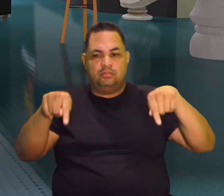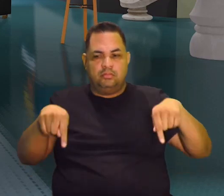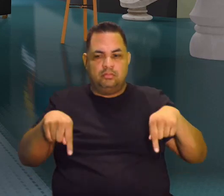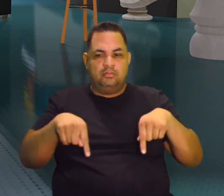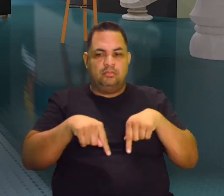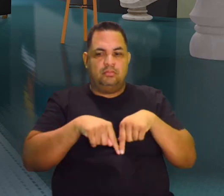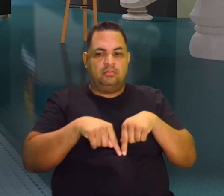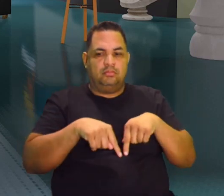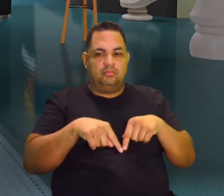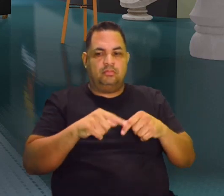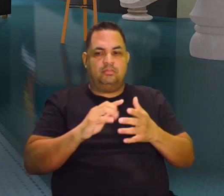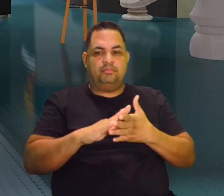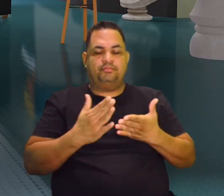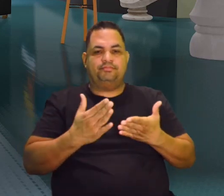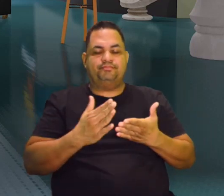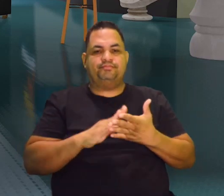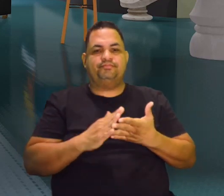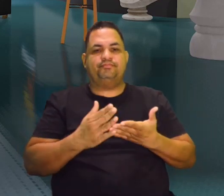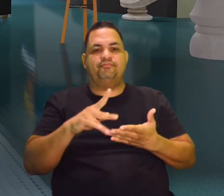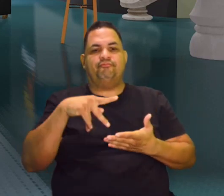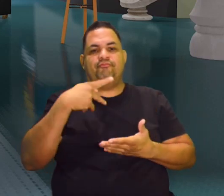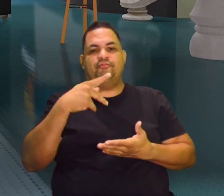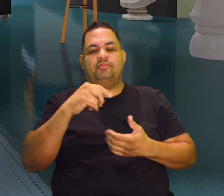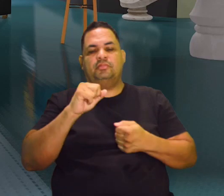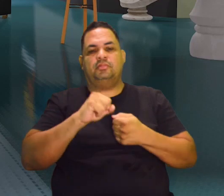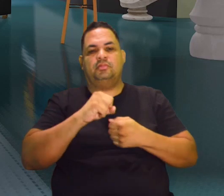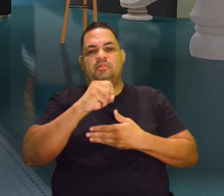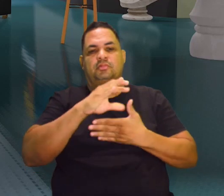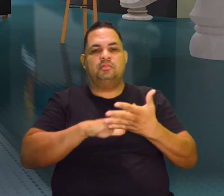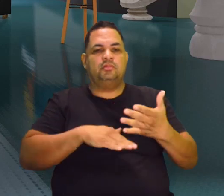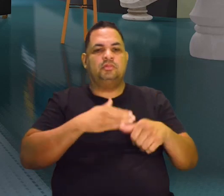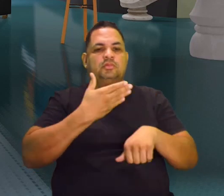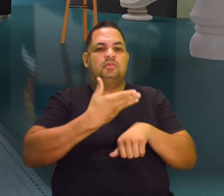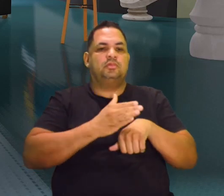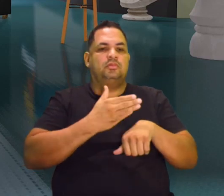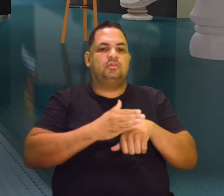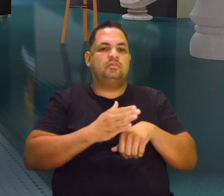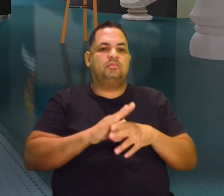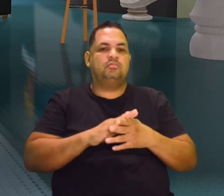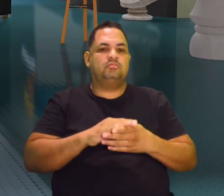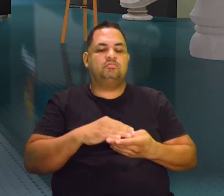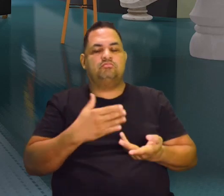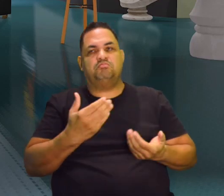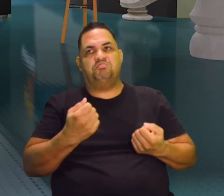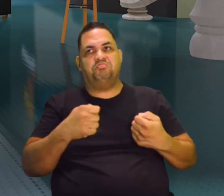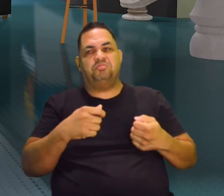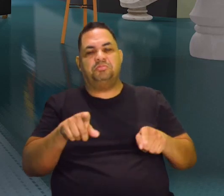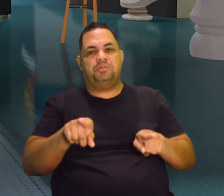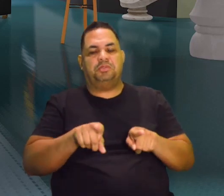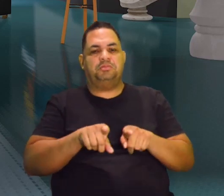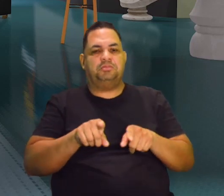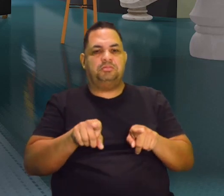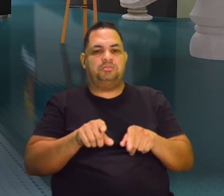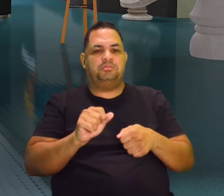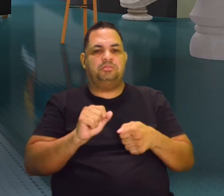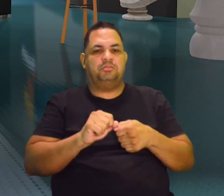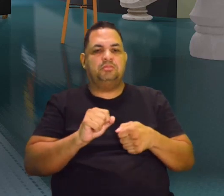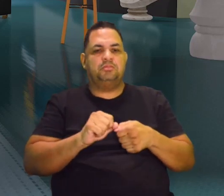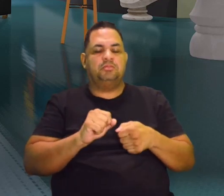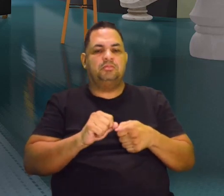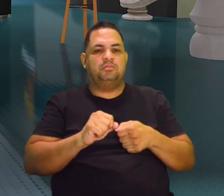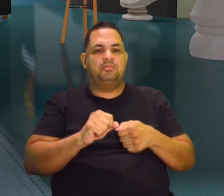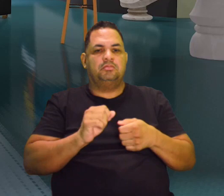sala, sobre fazer as atividades práticas entre umas ou outras. Vocês podem fazer a atividade